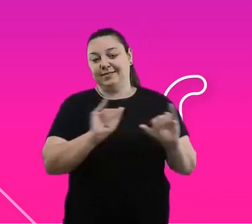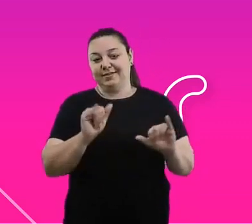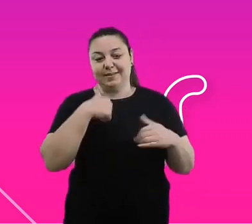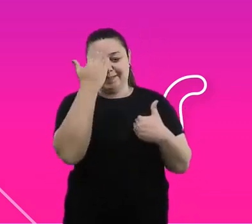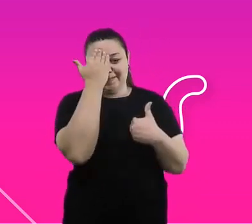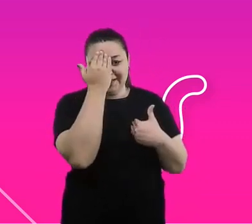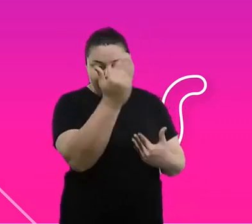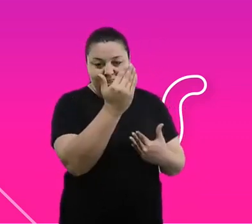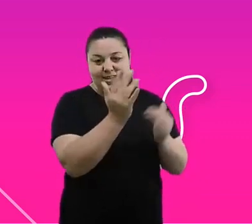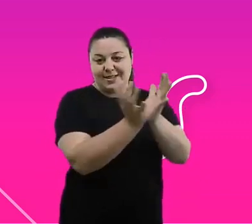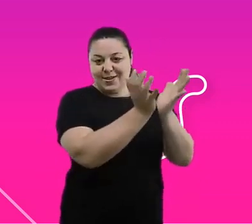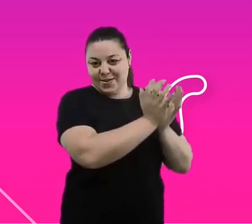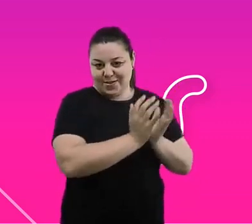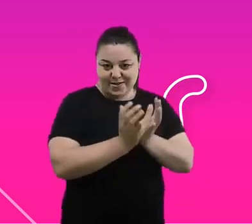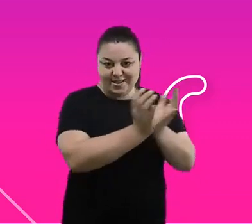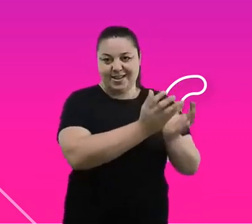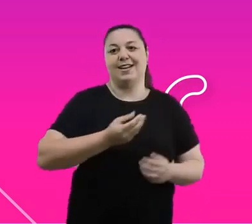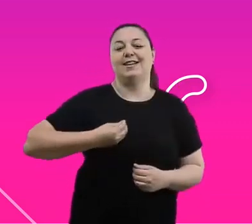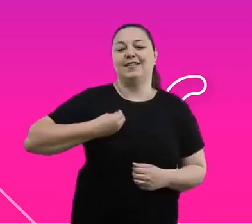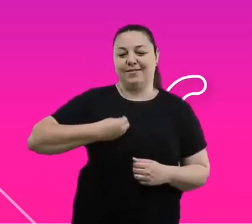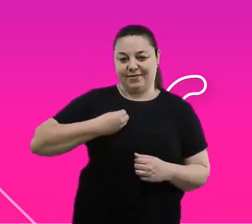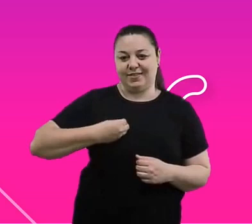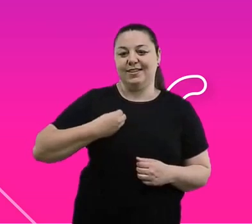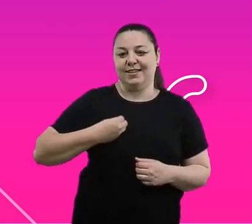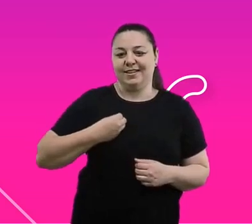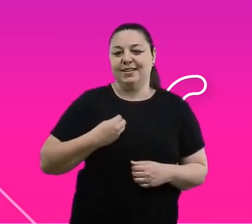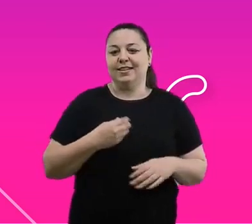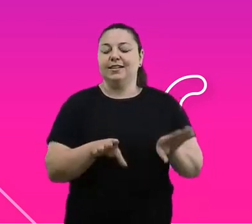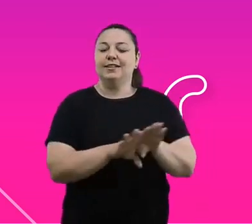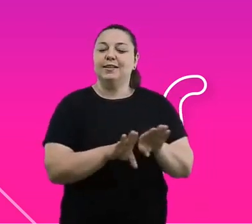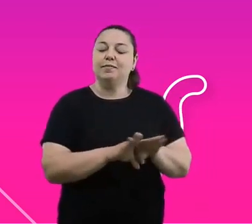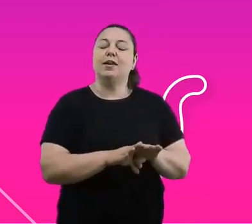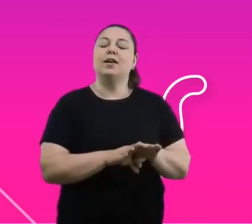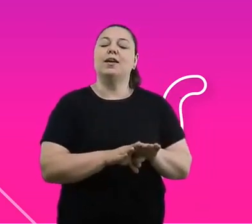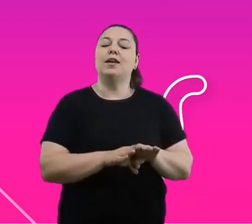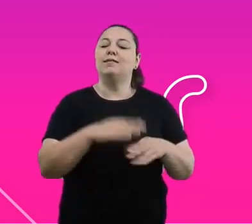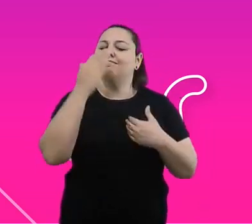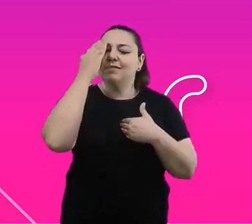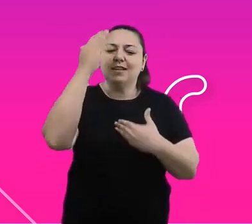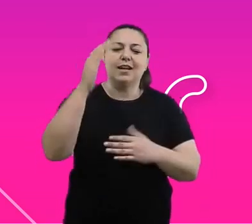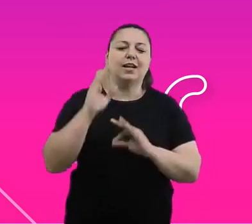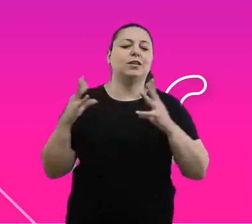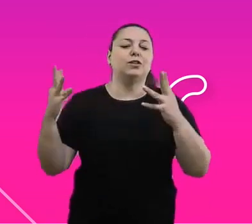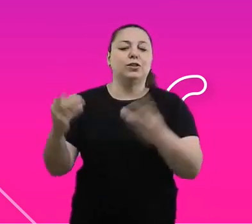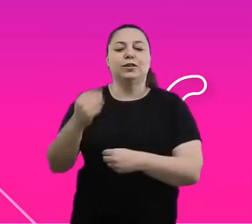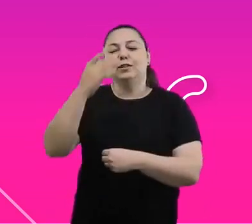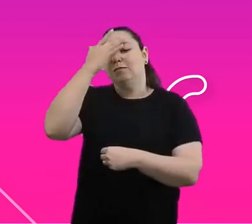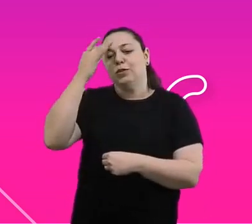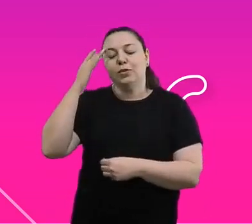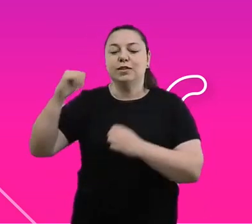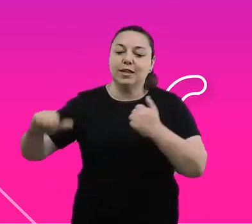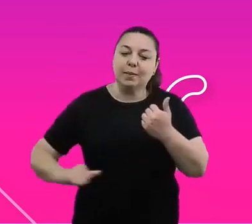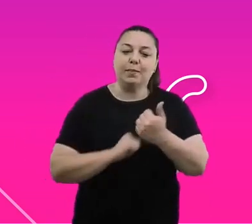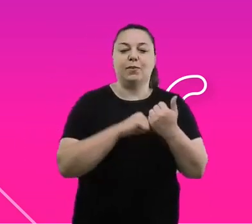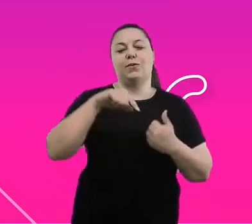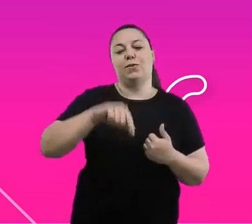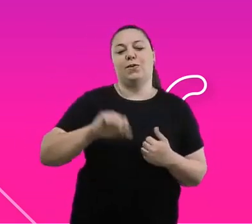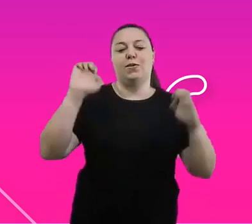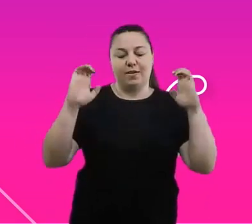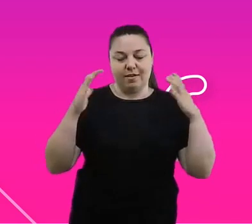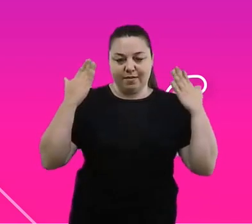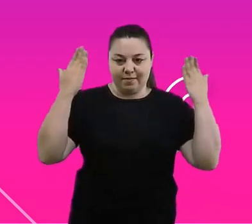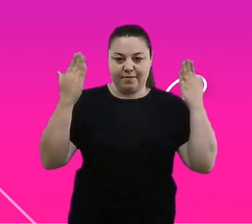Bárbara, que foi essencial nesse projeto, e todos os outros integrantes da SES e da CEPLAG que também estão aí assistindo o evento. Durante